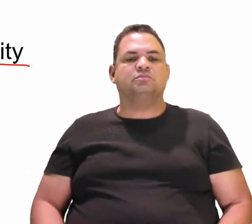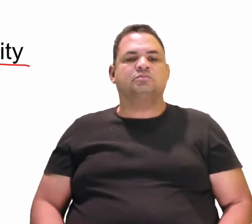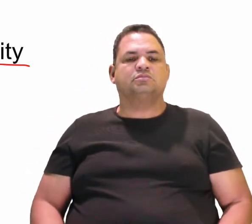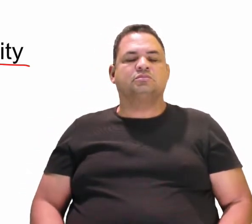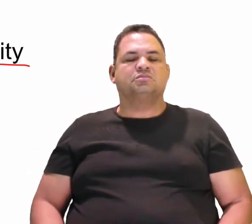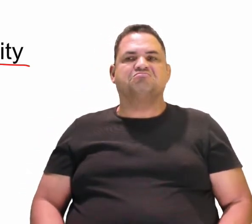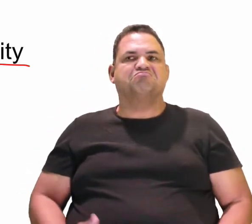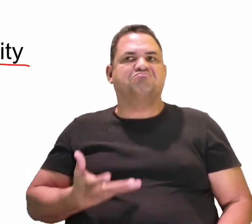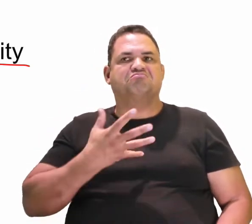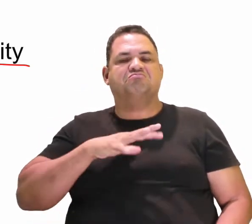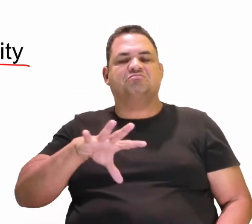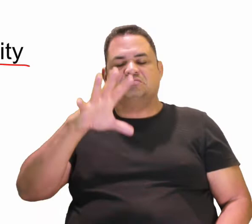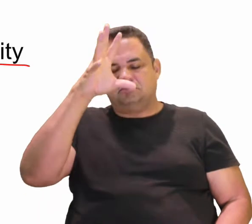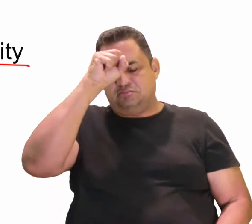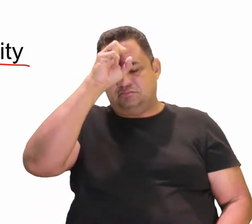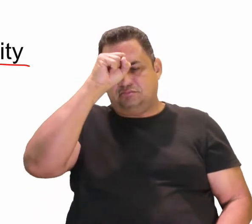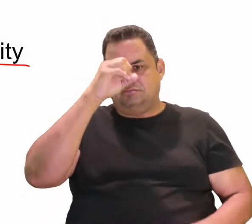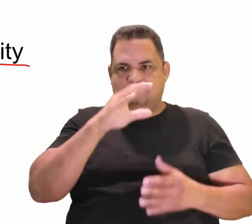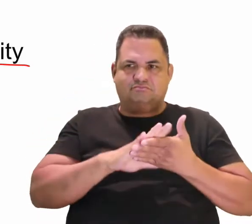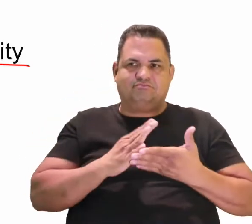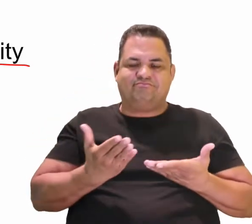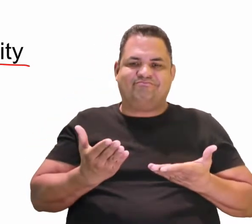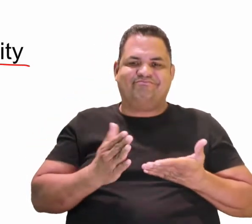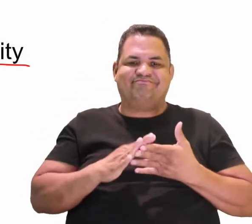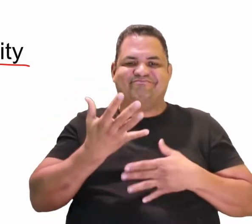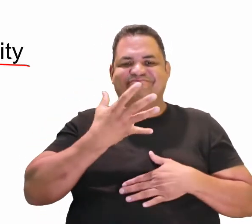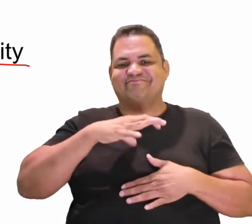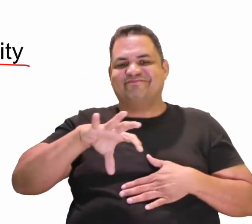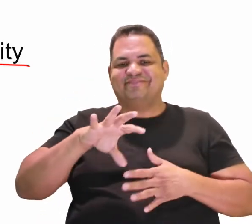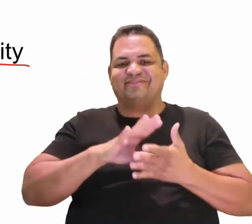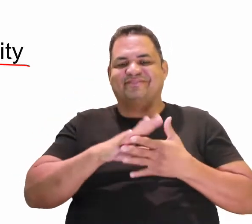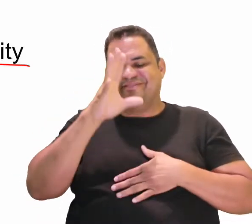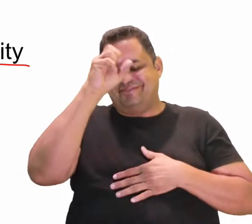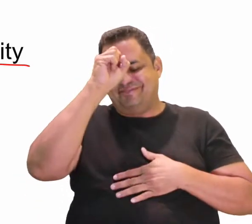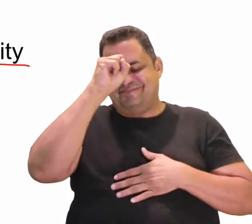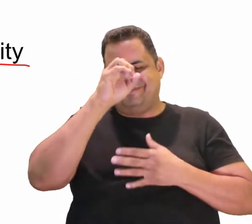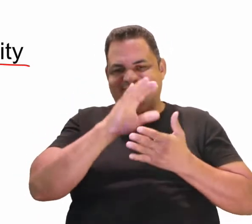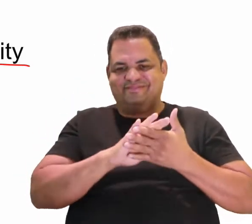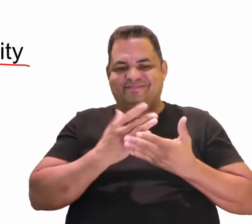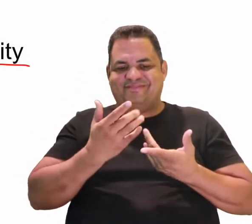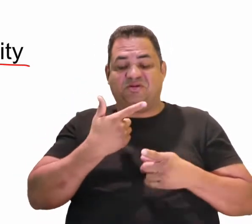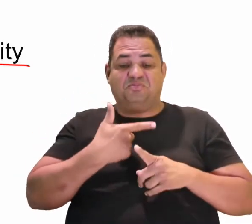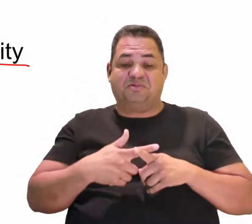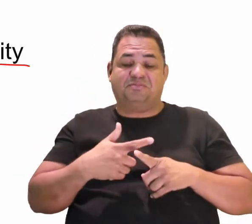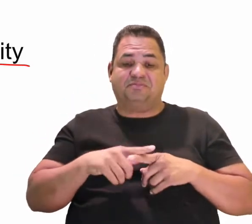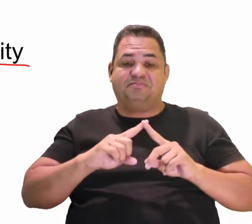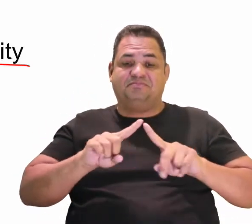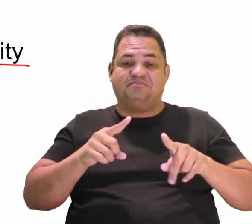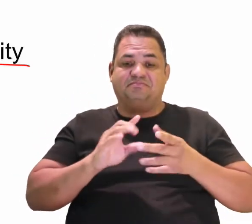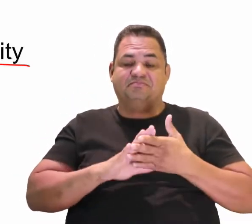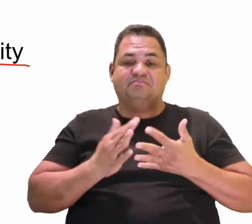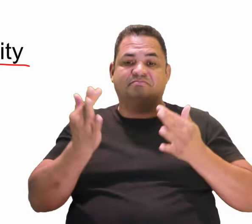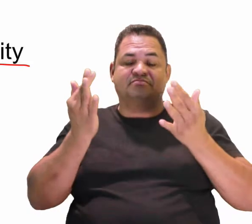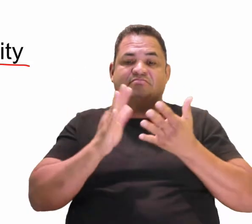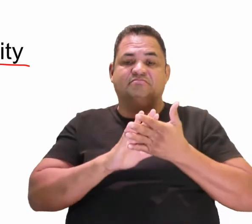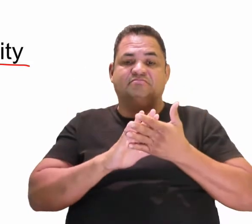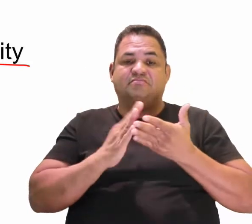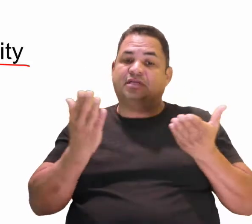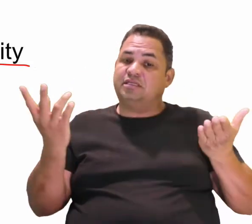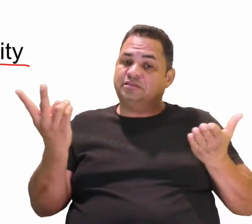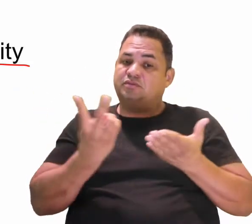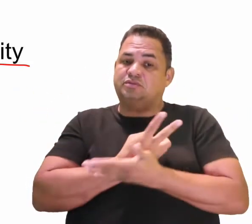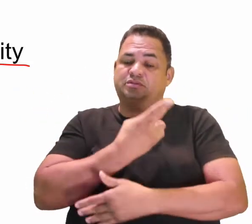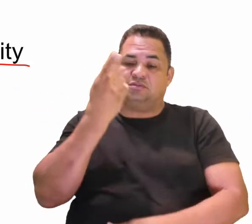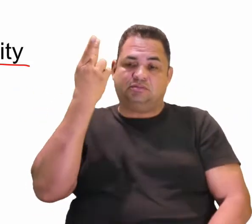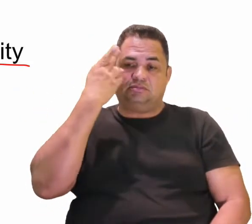gente nem quer aprender essas lições, né? Ninguém quer aprender muita coisa com a adversidade, mas, infelizmente, as coisas são